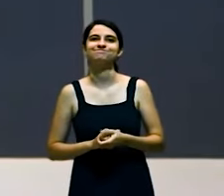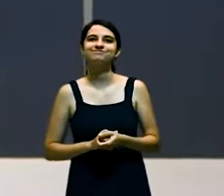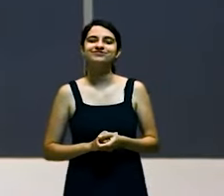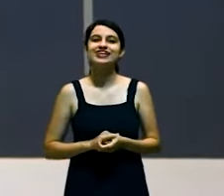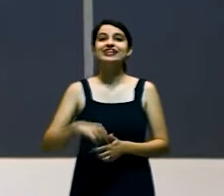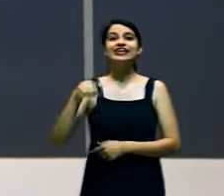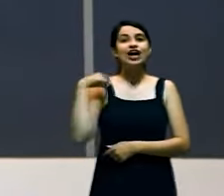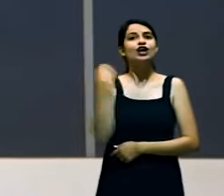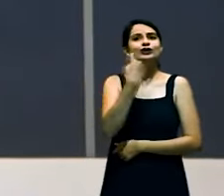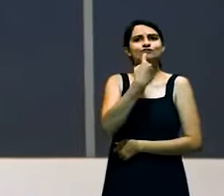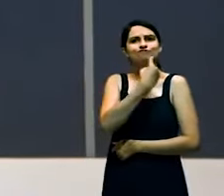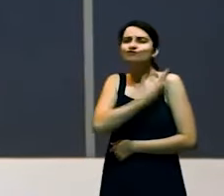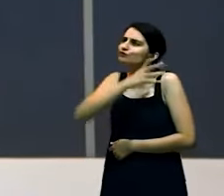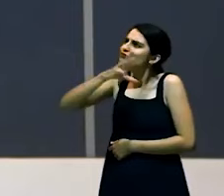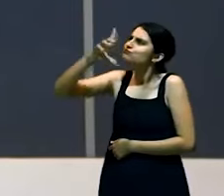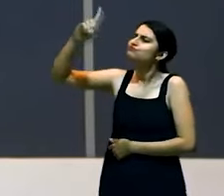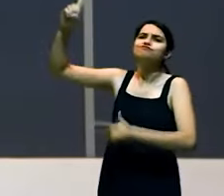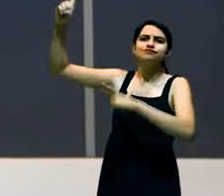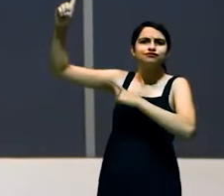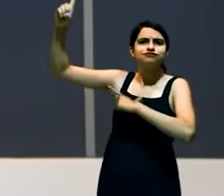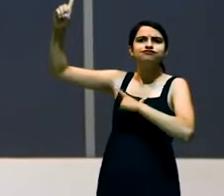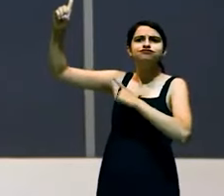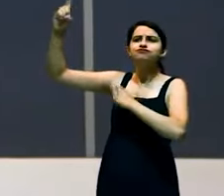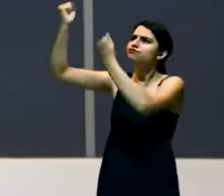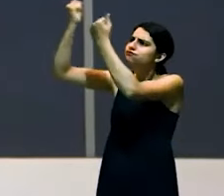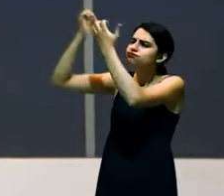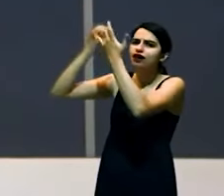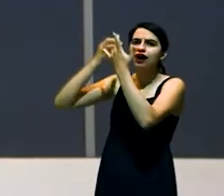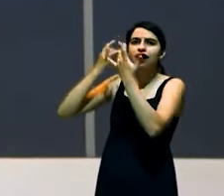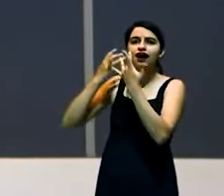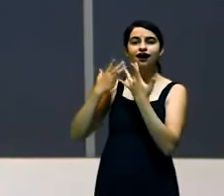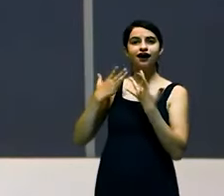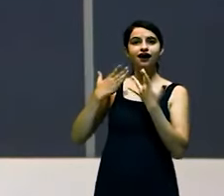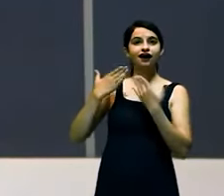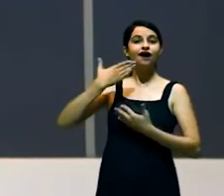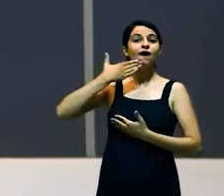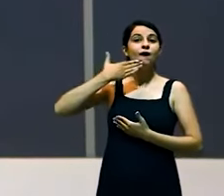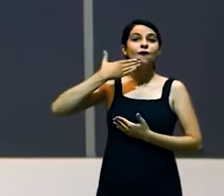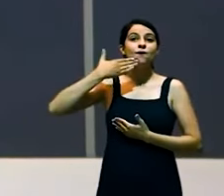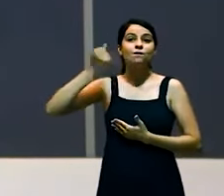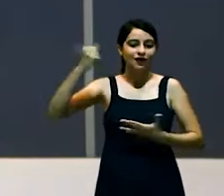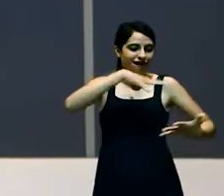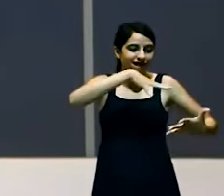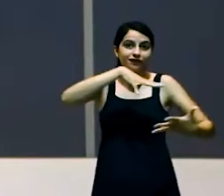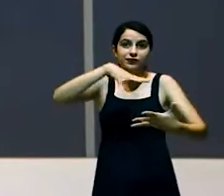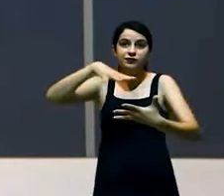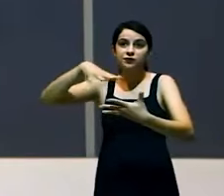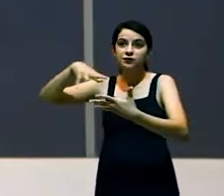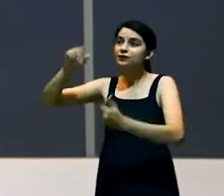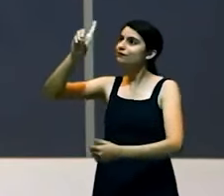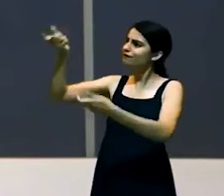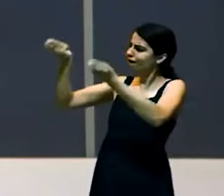e o nosso Deus tem tudo isso para nos dar. Diz que o melhor dessa terra é nosso. Glória a Deus por